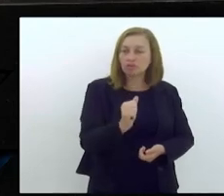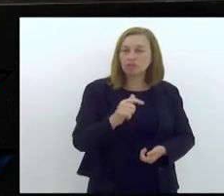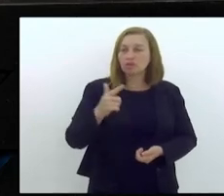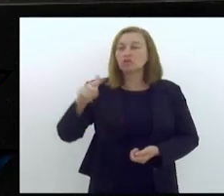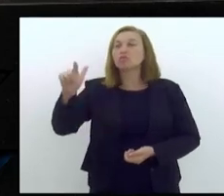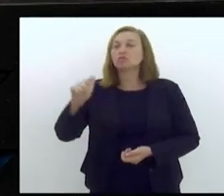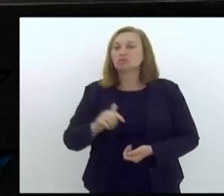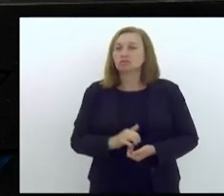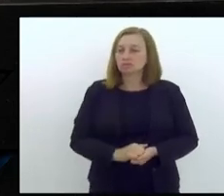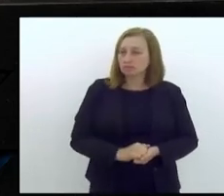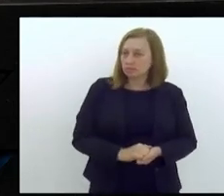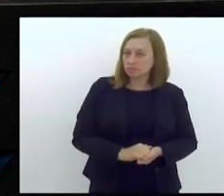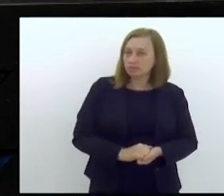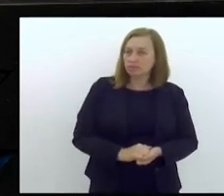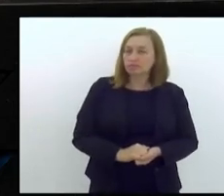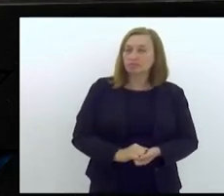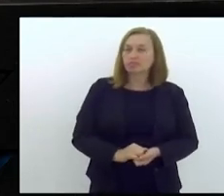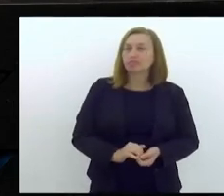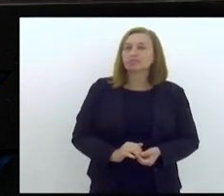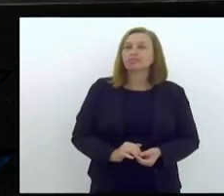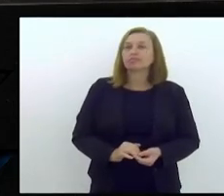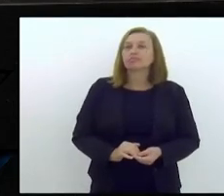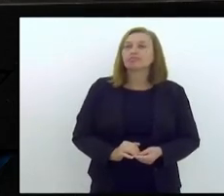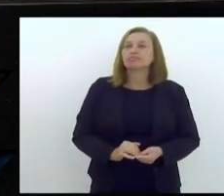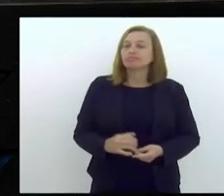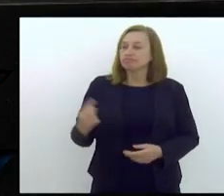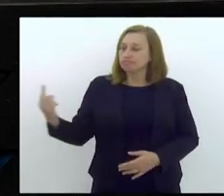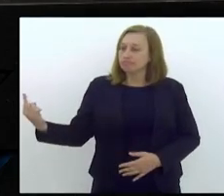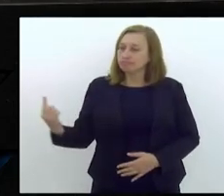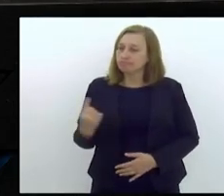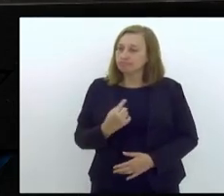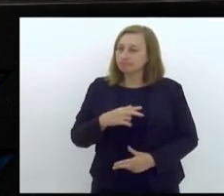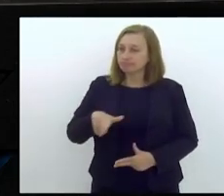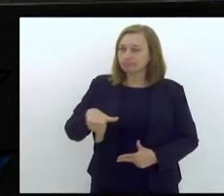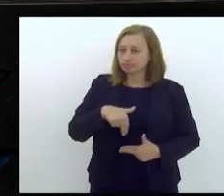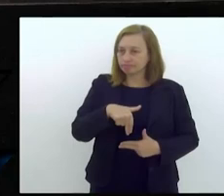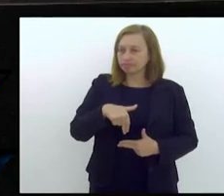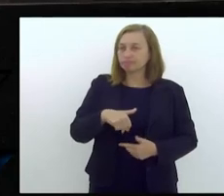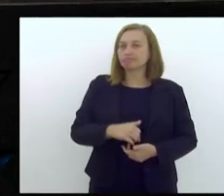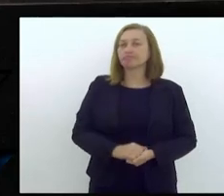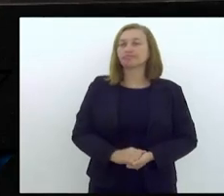outros o que me traz essa Tribuna